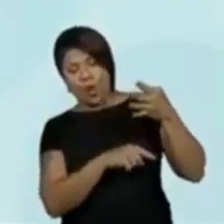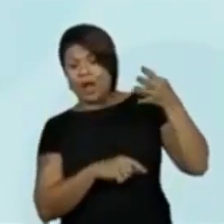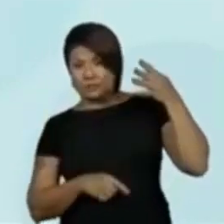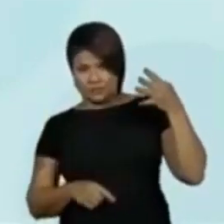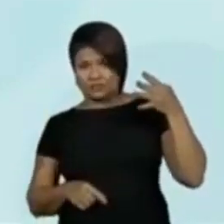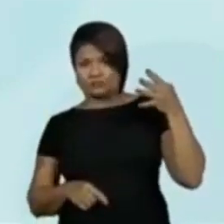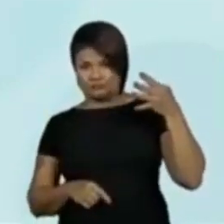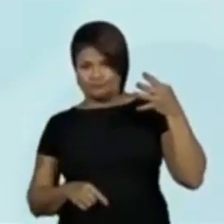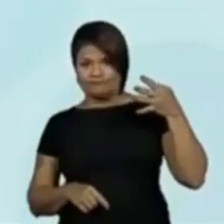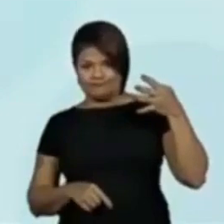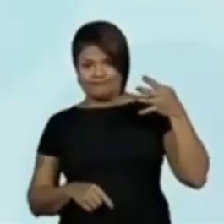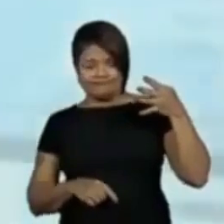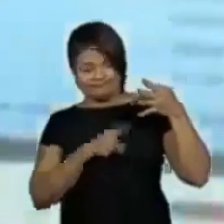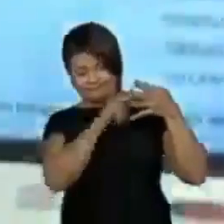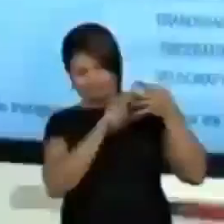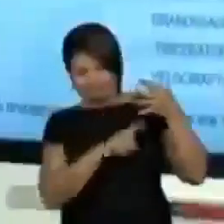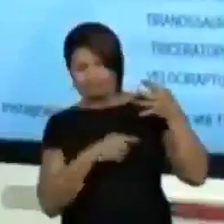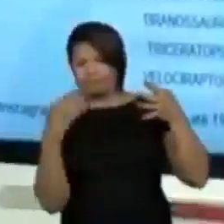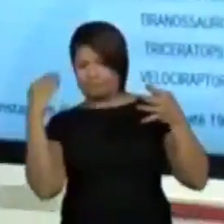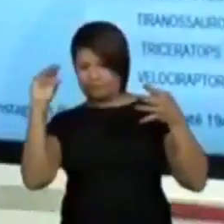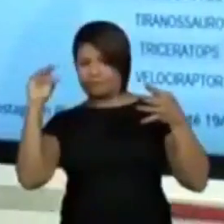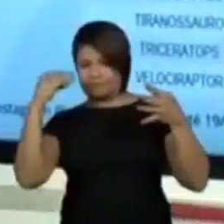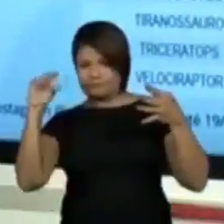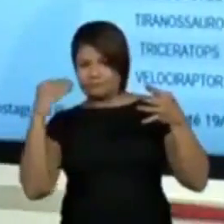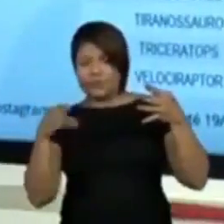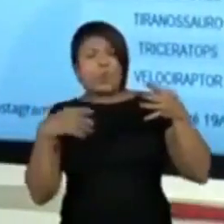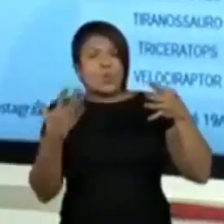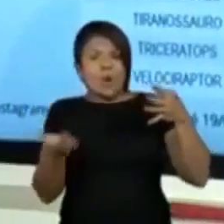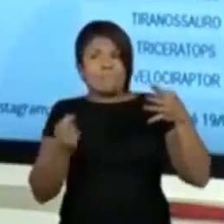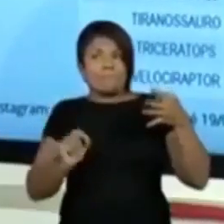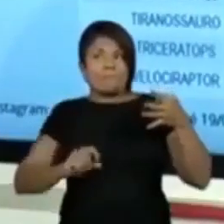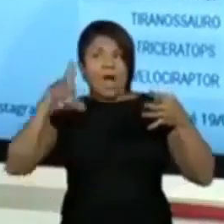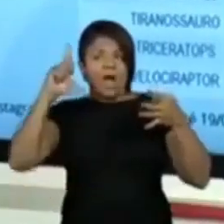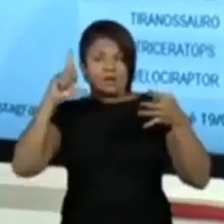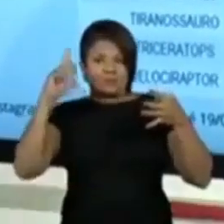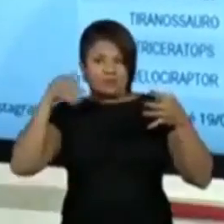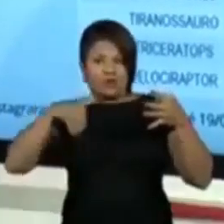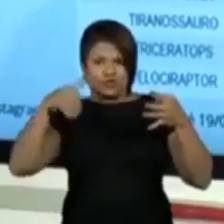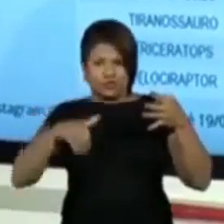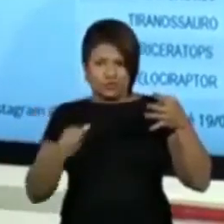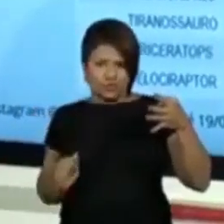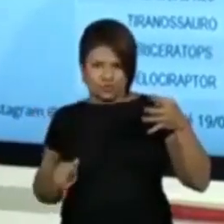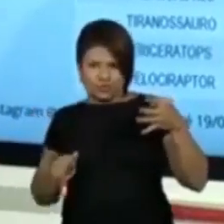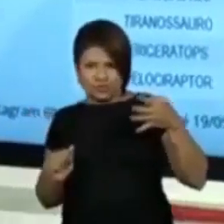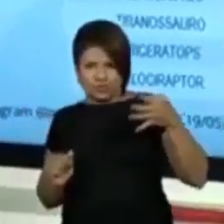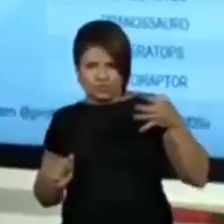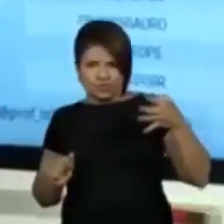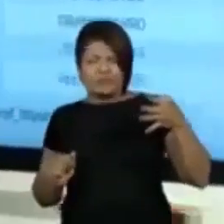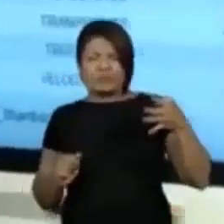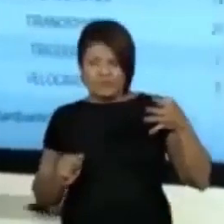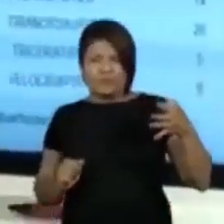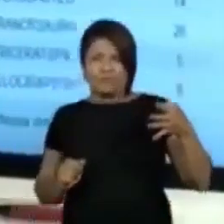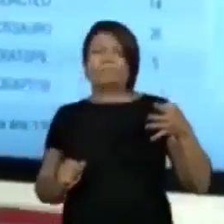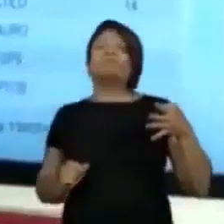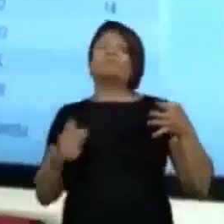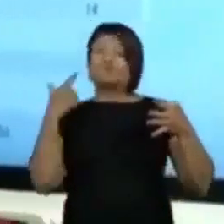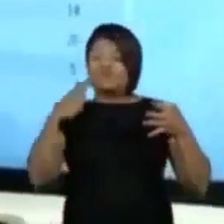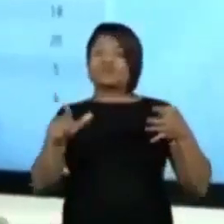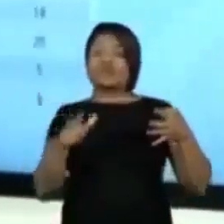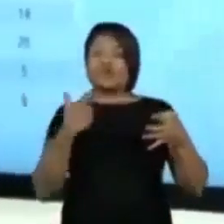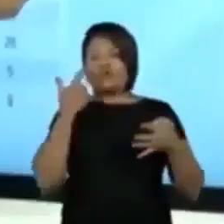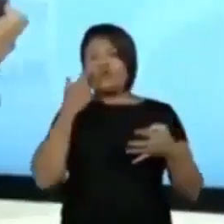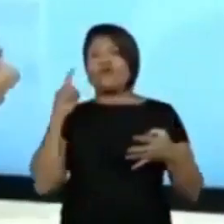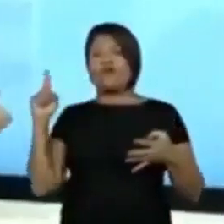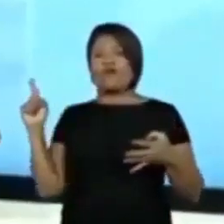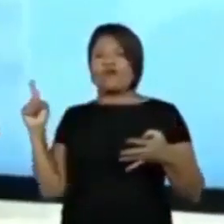na análise. Quais foram os 4 dinossauros mais votados? O que eu faço? Eu vou de novo